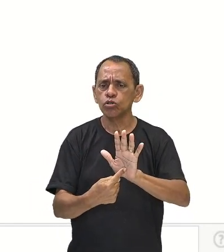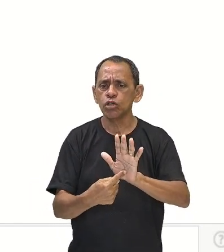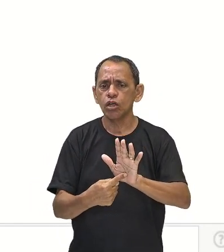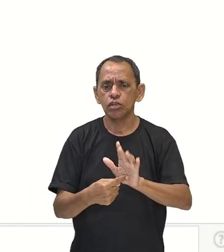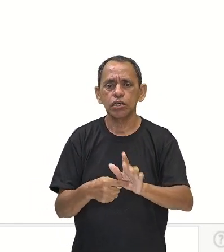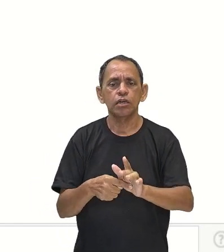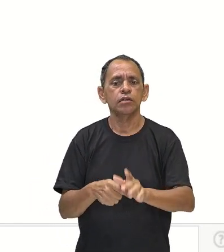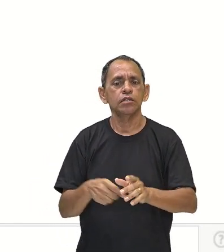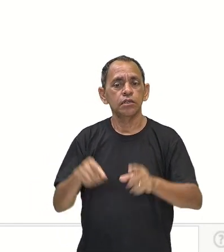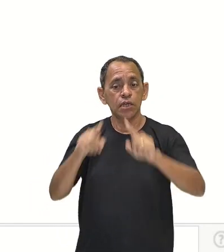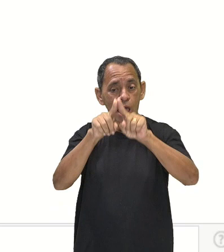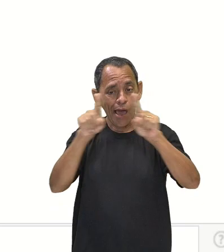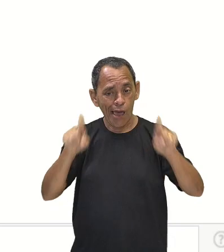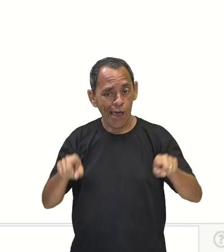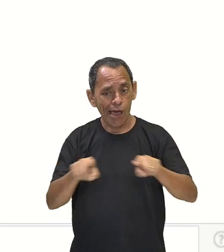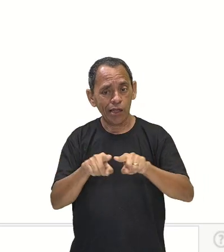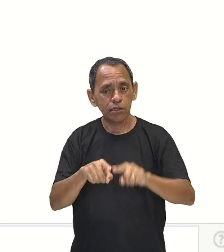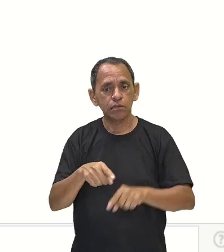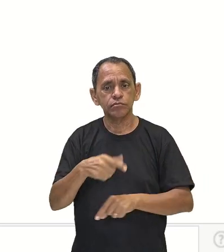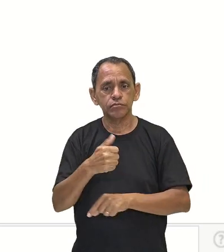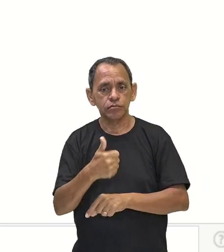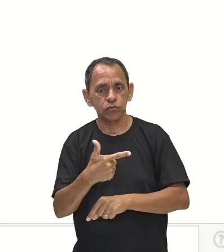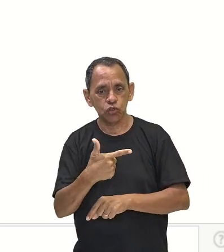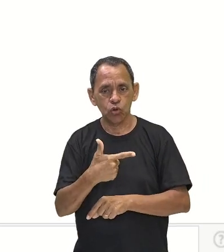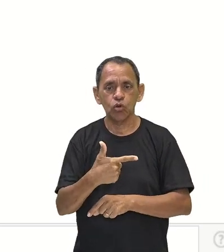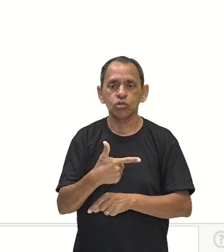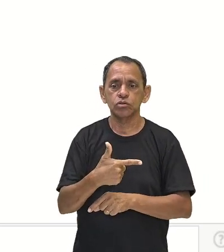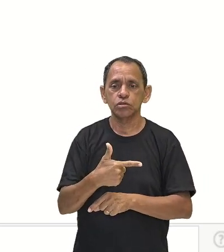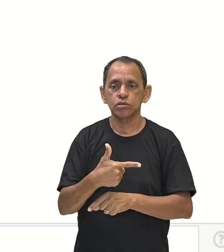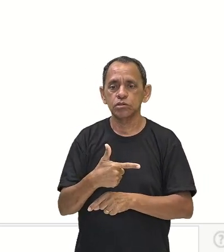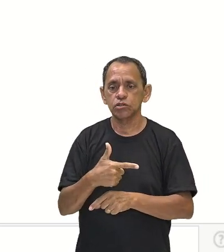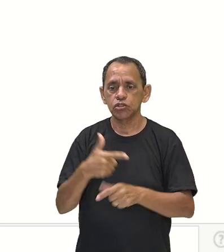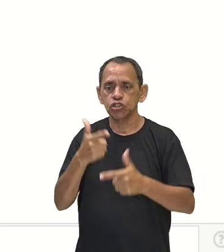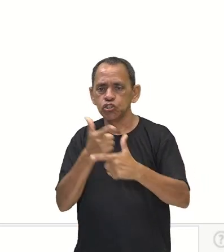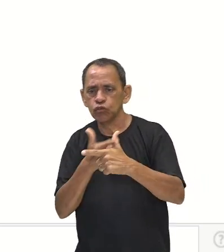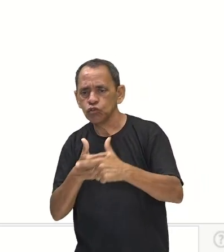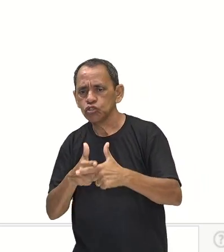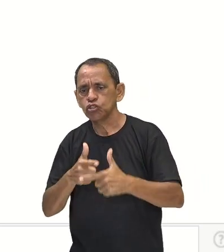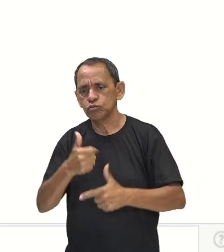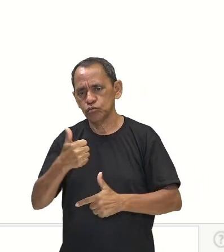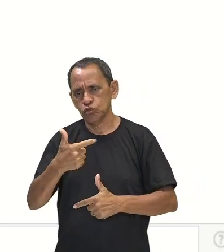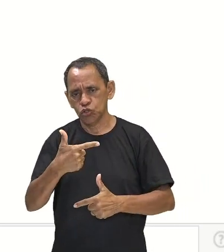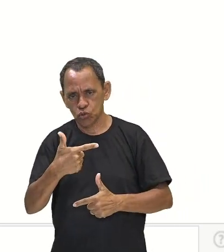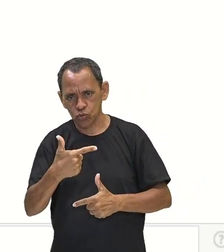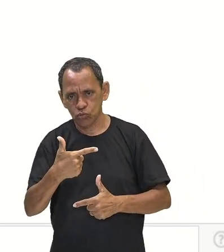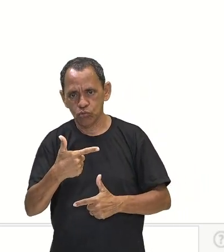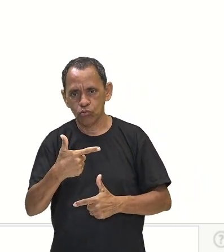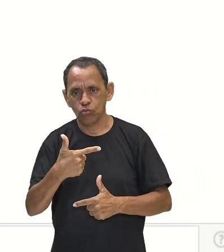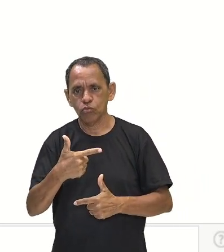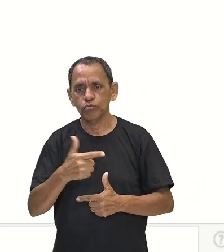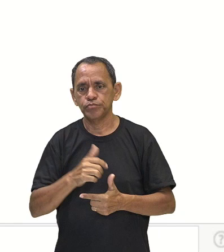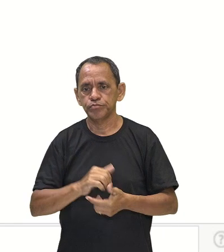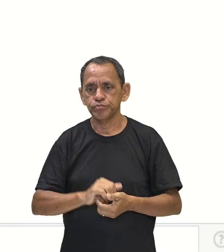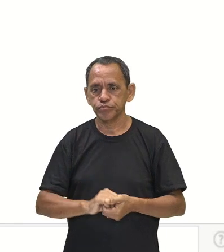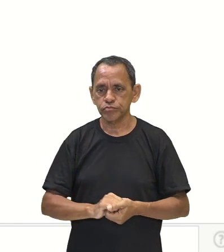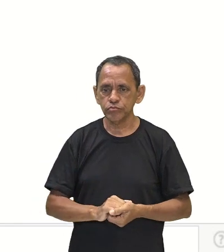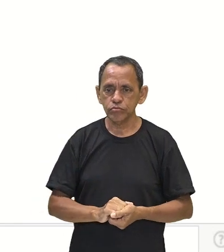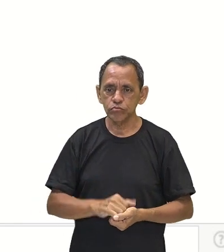3, 12. 12 dividido por 2, 6. Então, o tetraedro possui